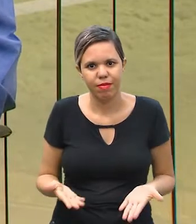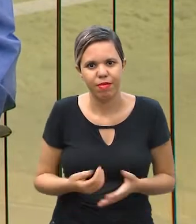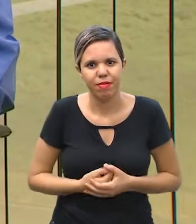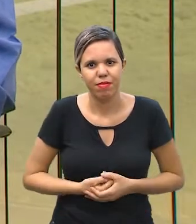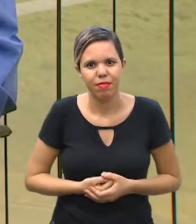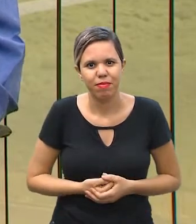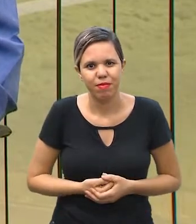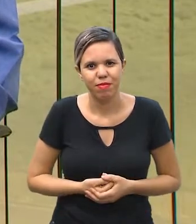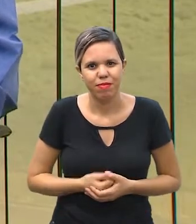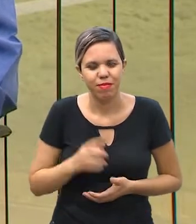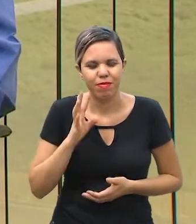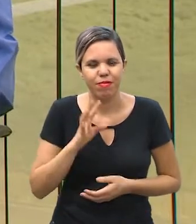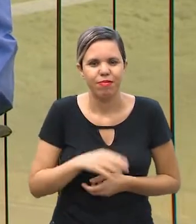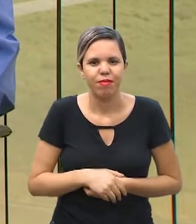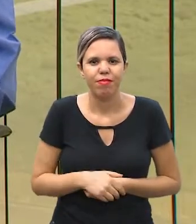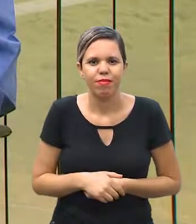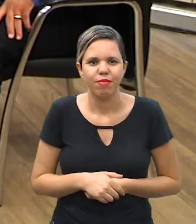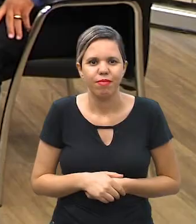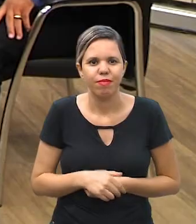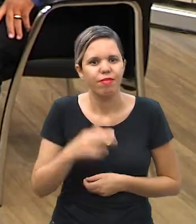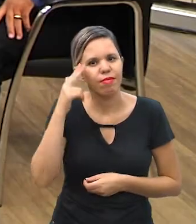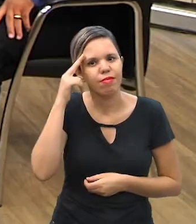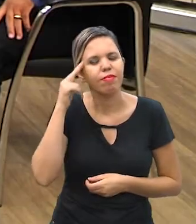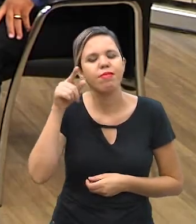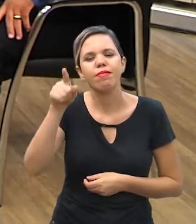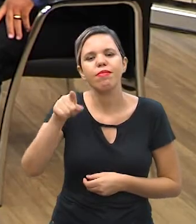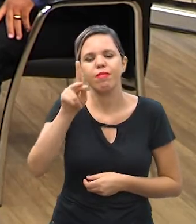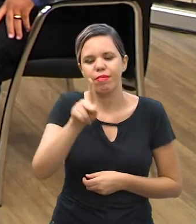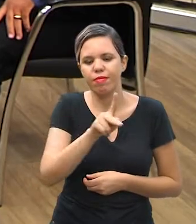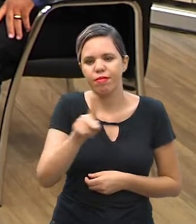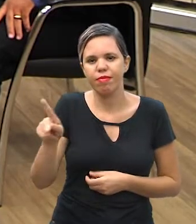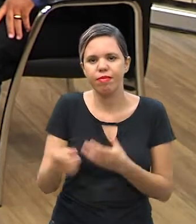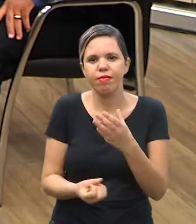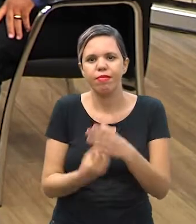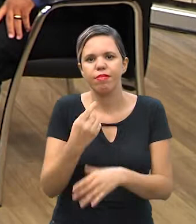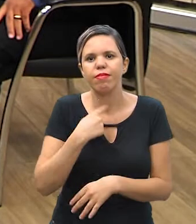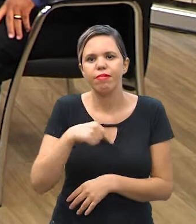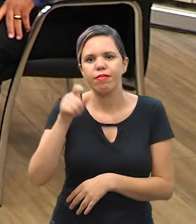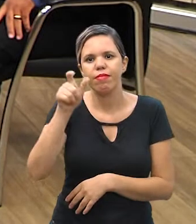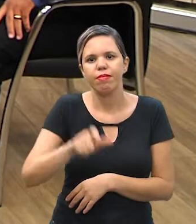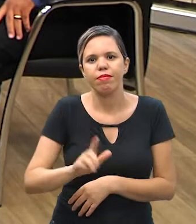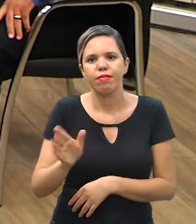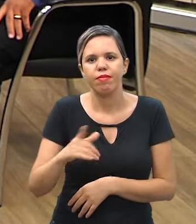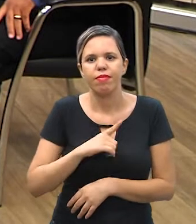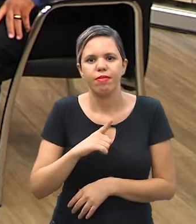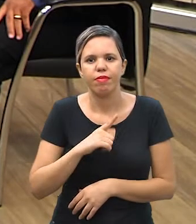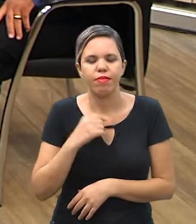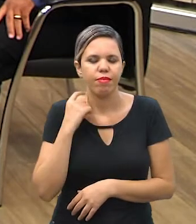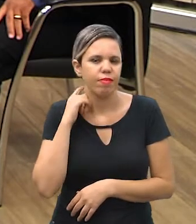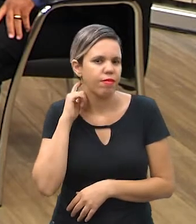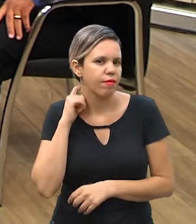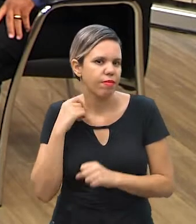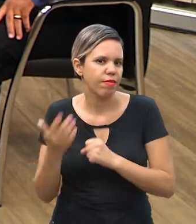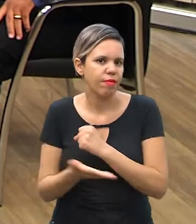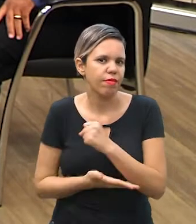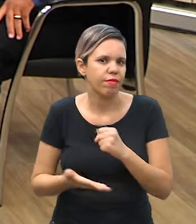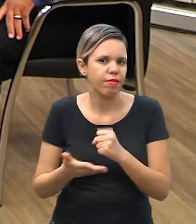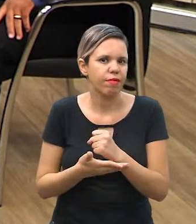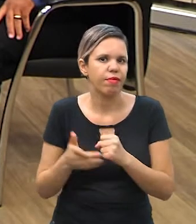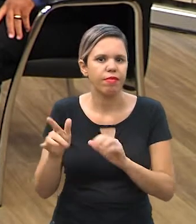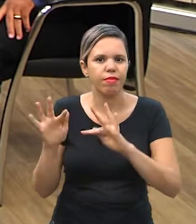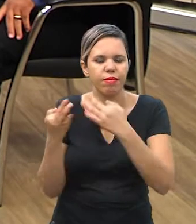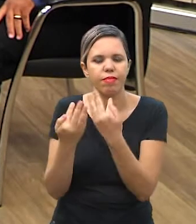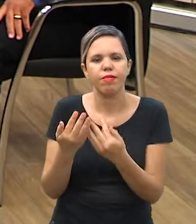fim. Que bacana. E o sonho de ser padre, da onde que surgiu isso? Você já tinha uma base lá